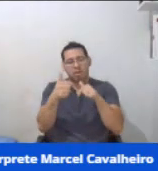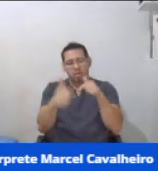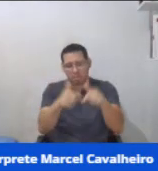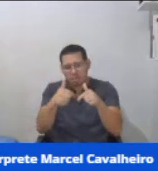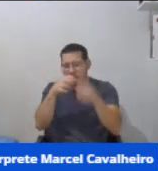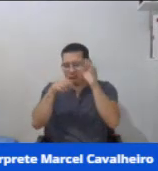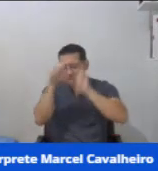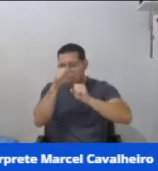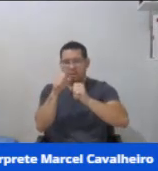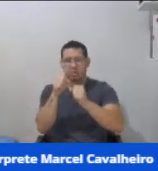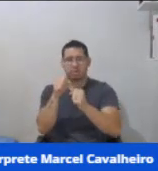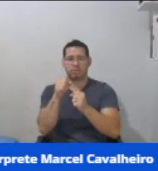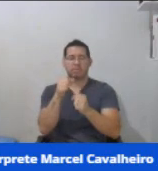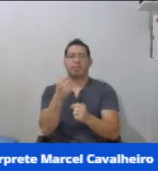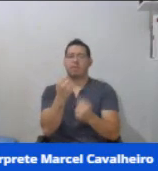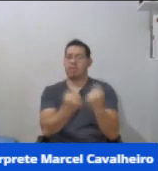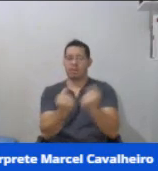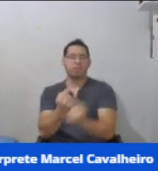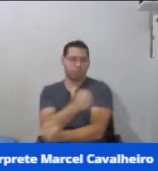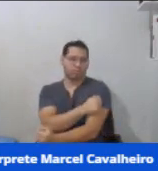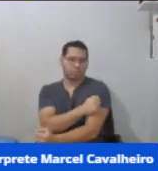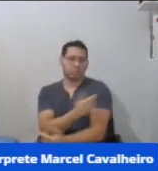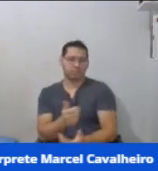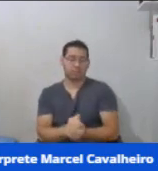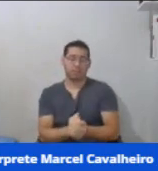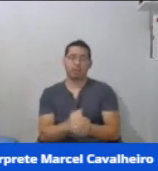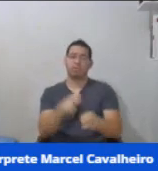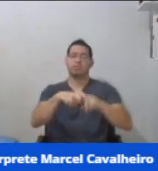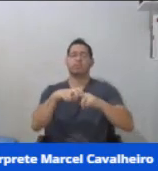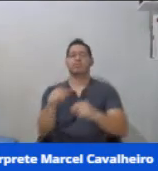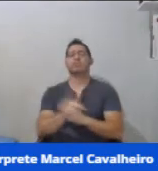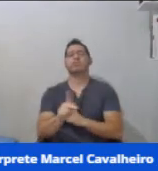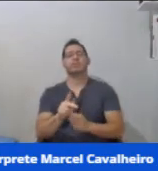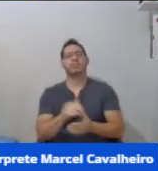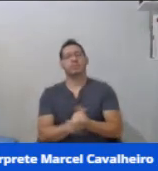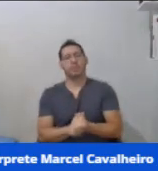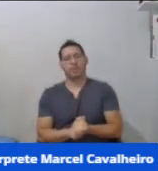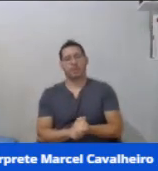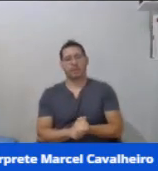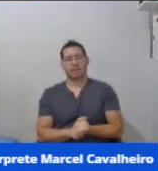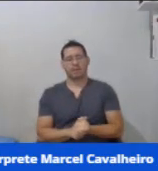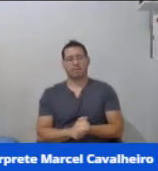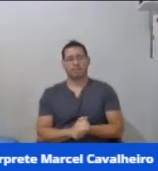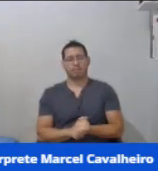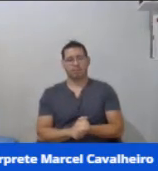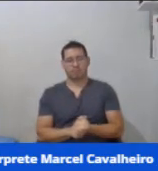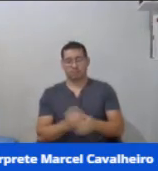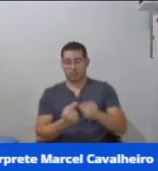Por isso, o professor principal fomentador desse